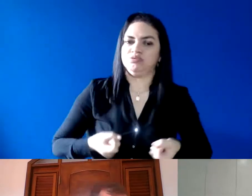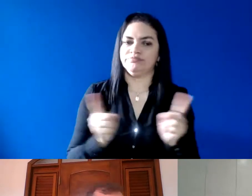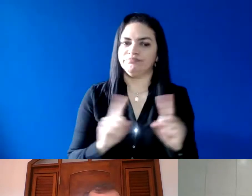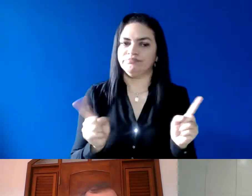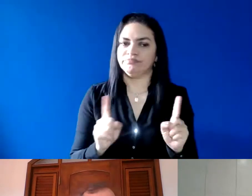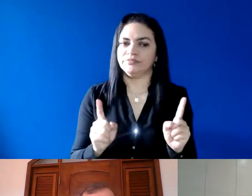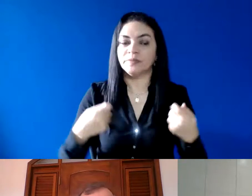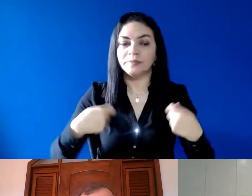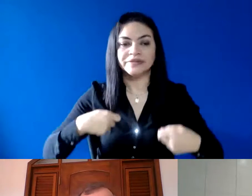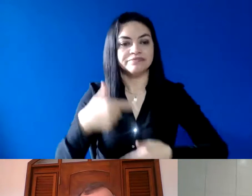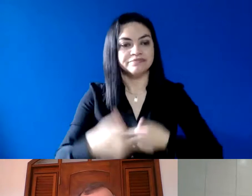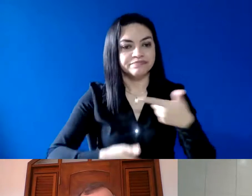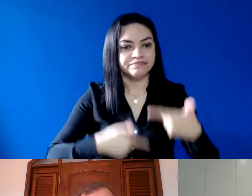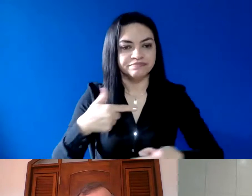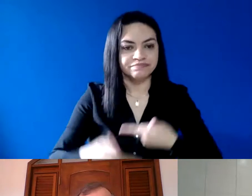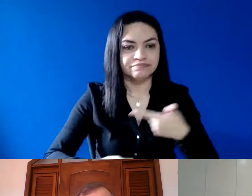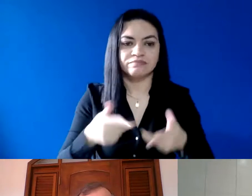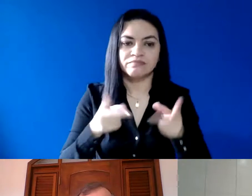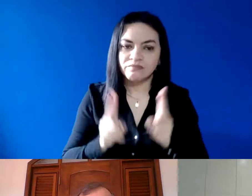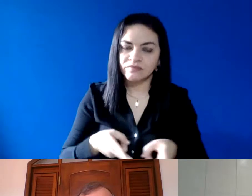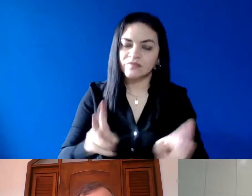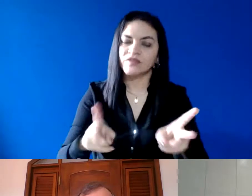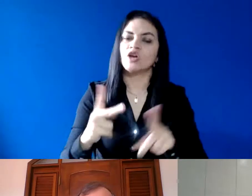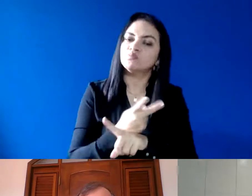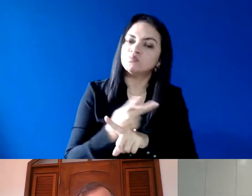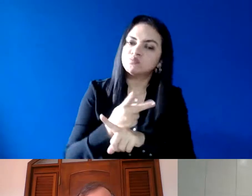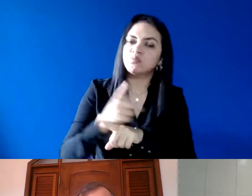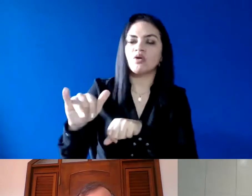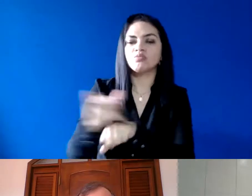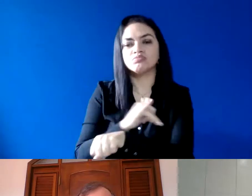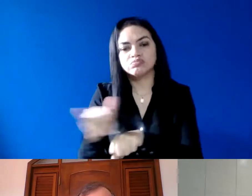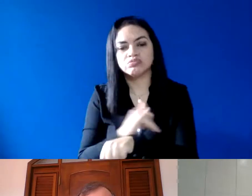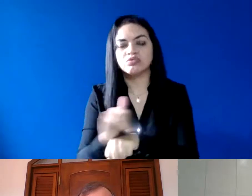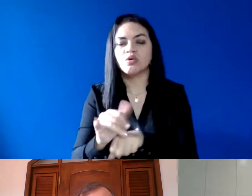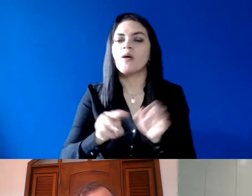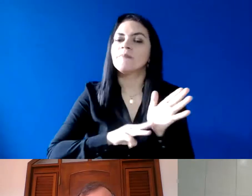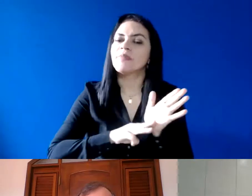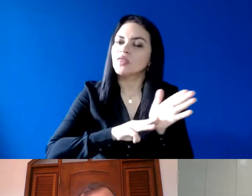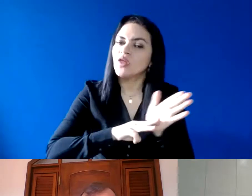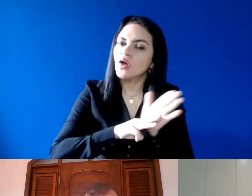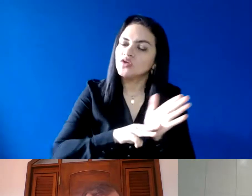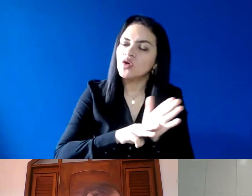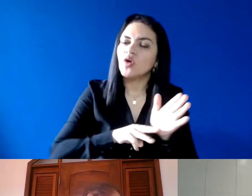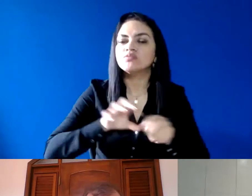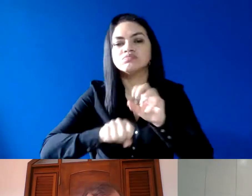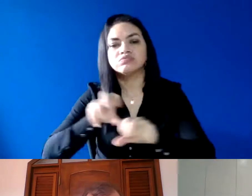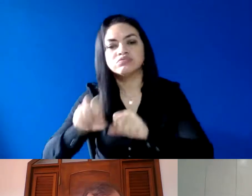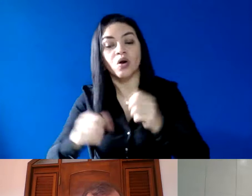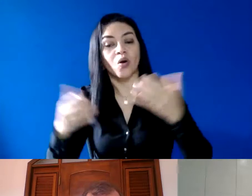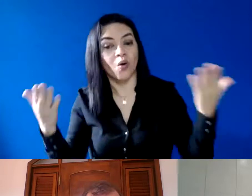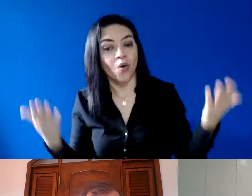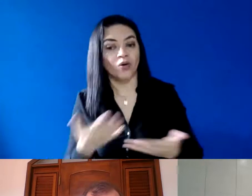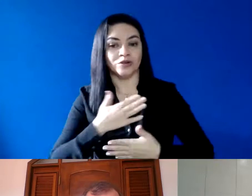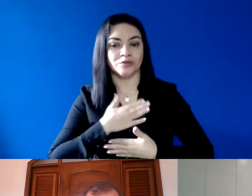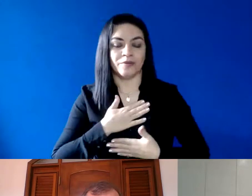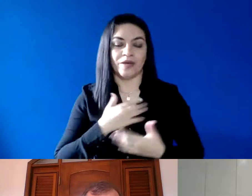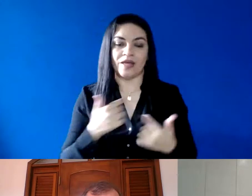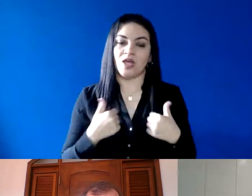sim incansáveis nas buscas de estratégias, na busca de metodologia. Então, hoje aqui para mim, eu estou aqui